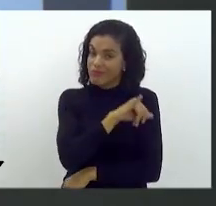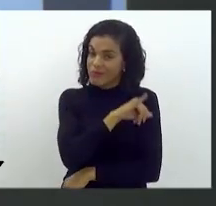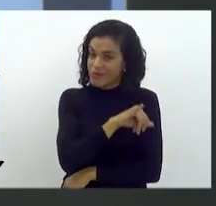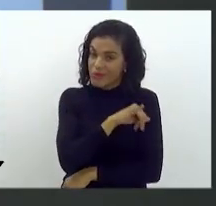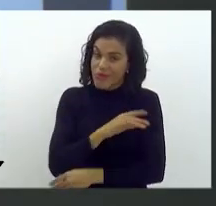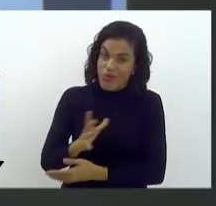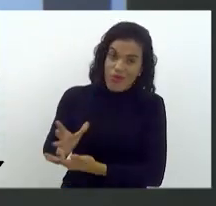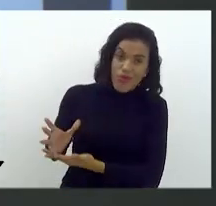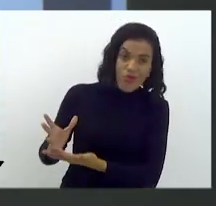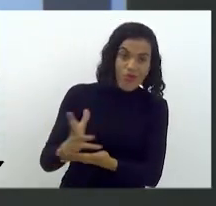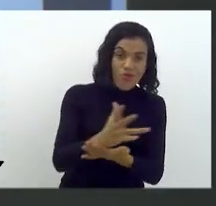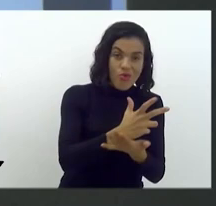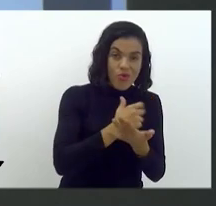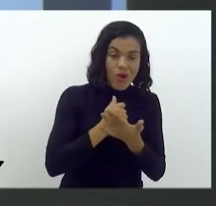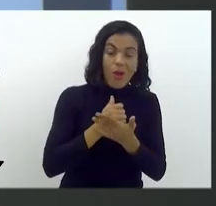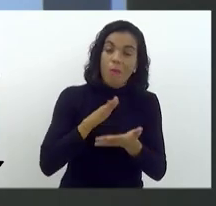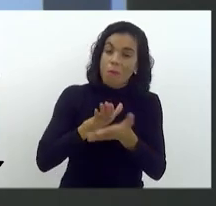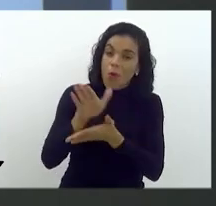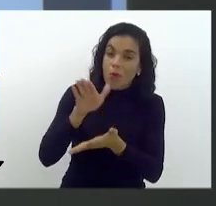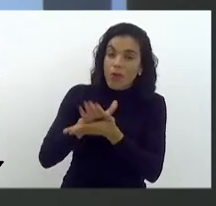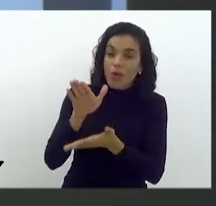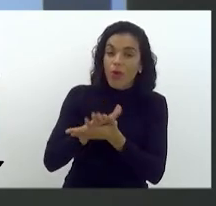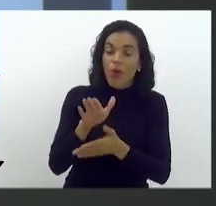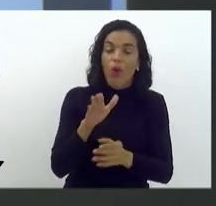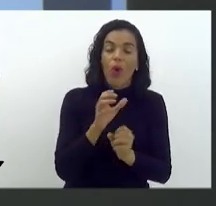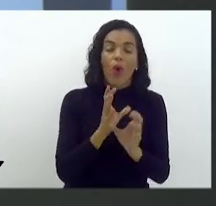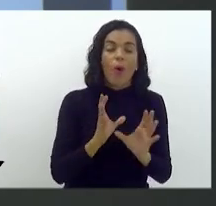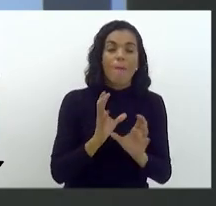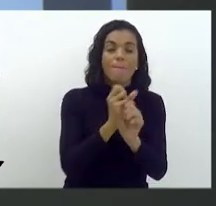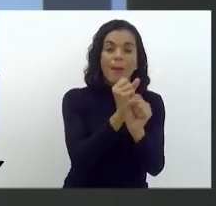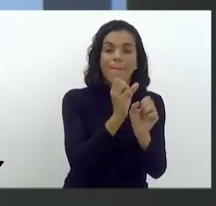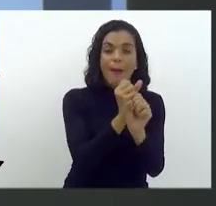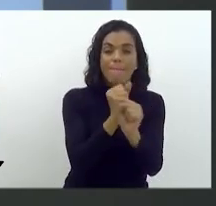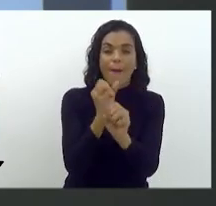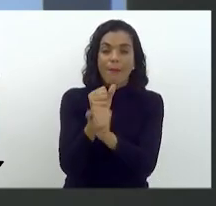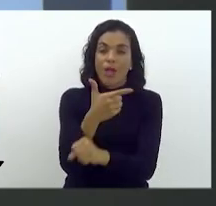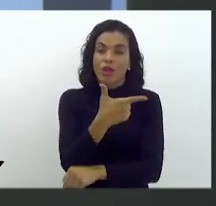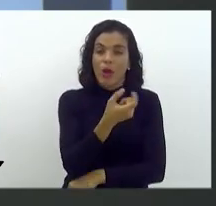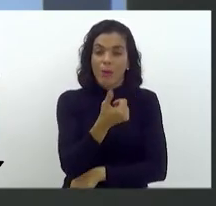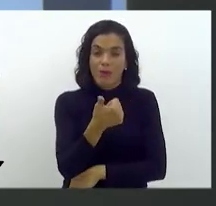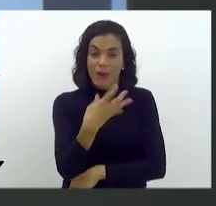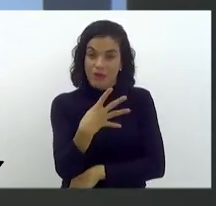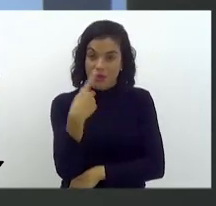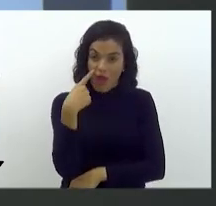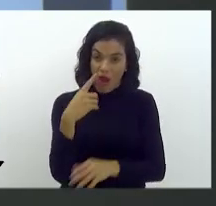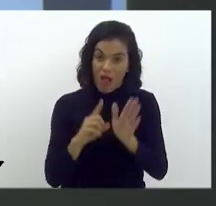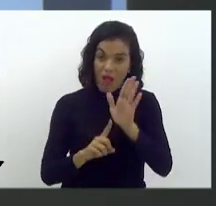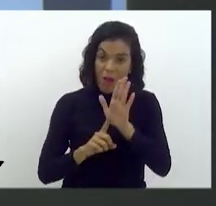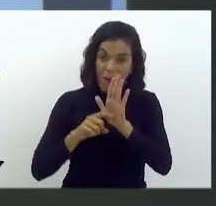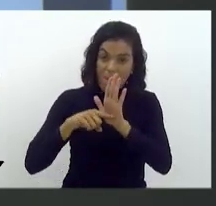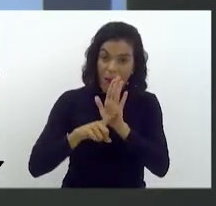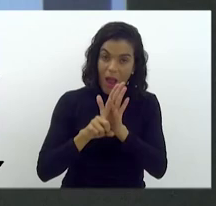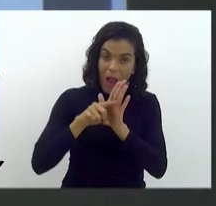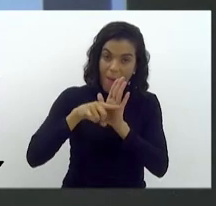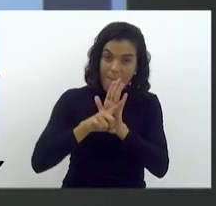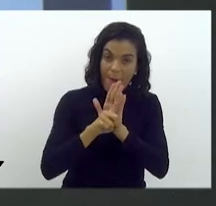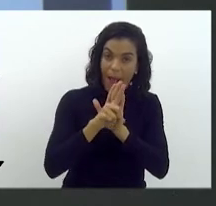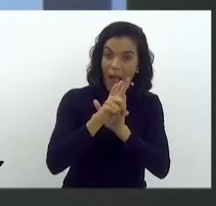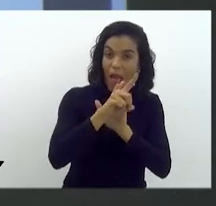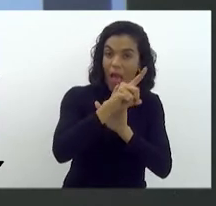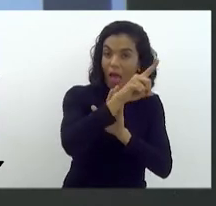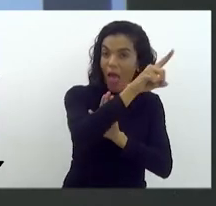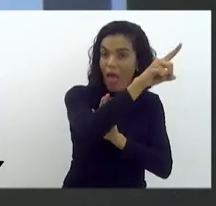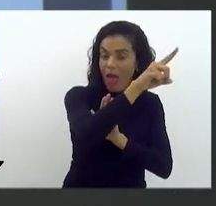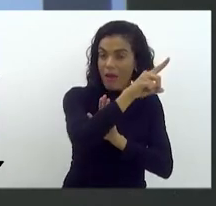esse doce de 2021 publicou dados de 2014 a 2021 em números absolutos esse gráfico olha olha o crescimento né